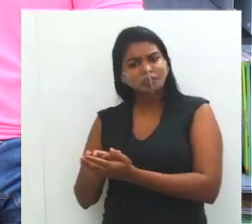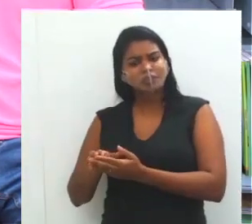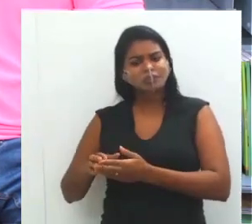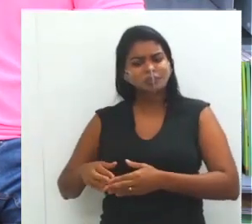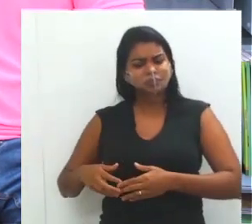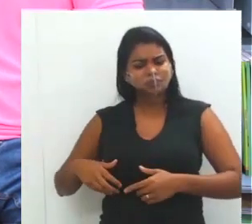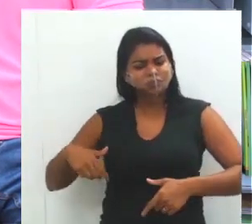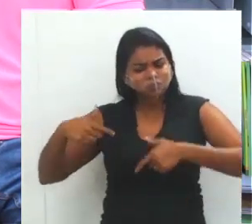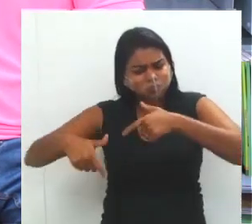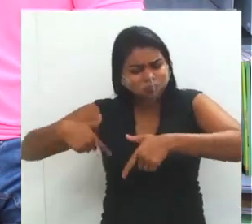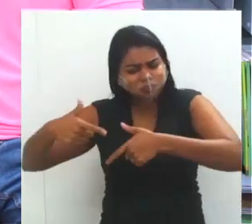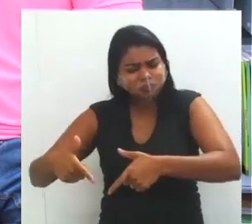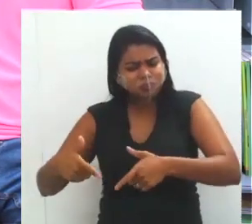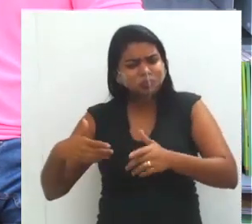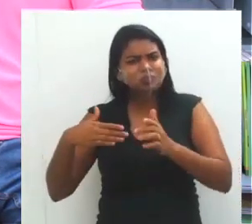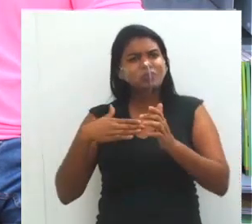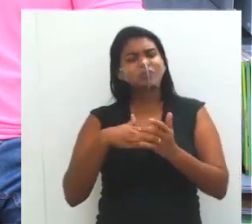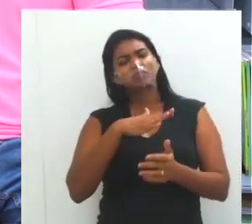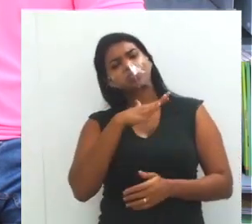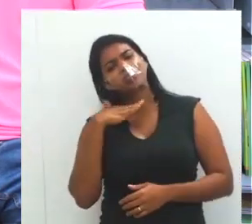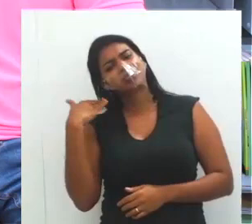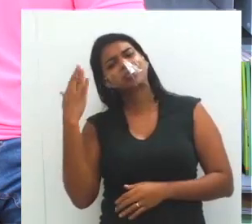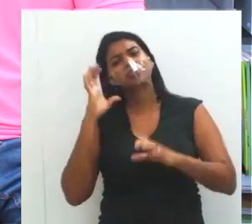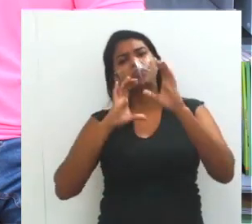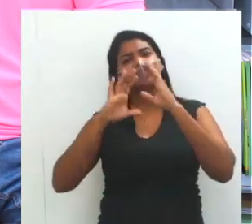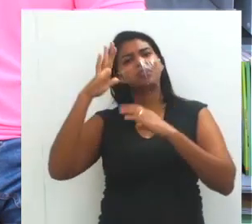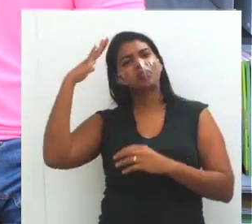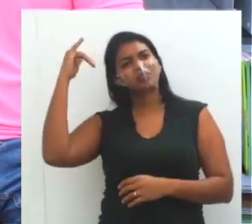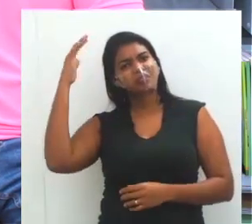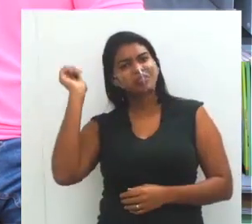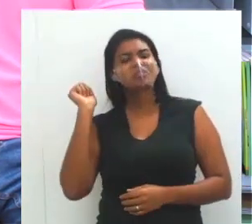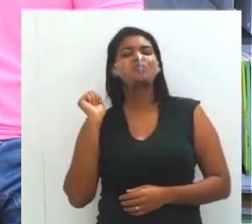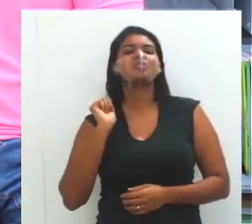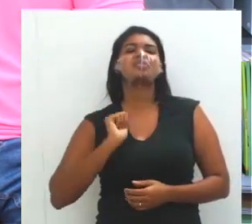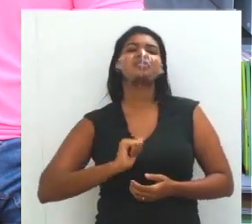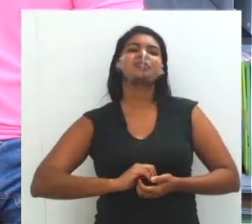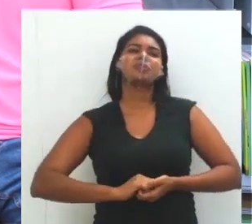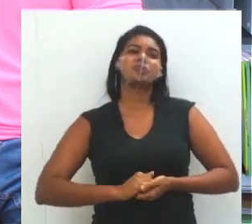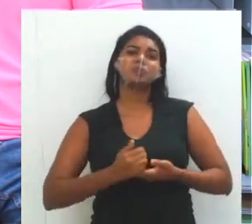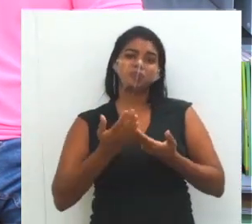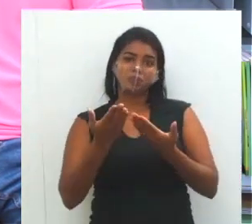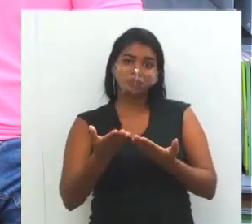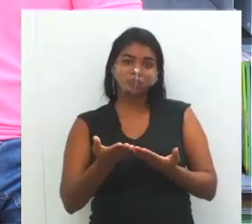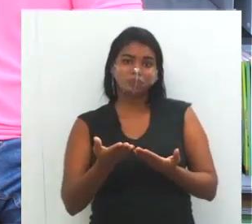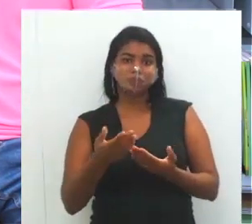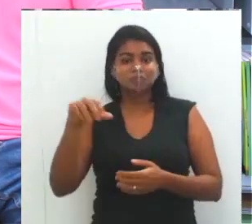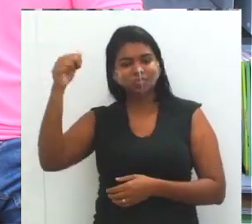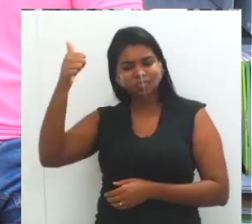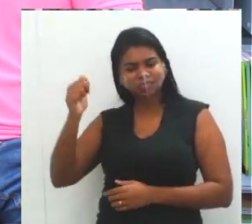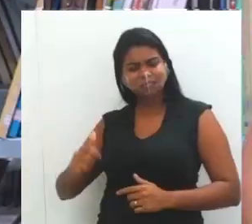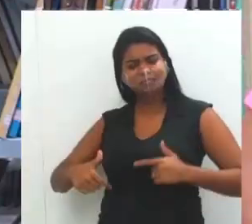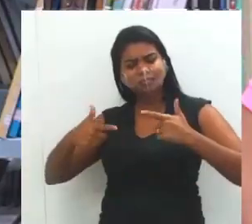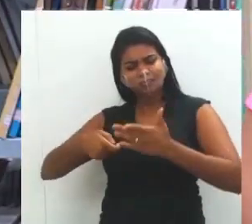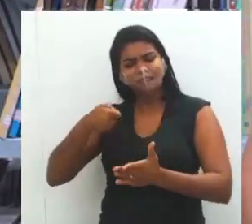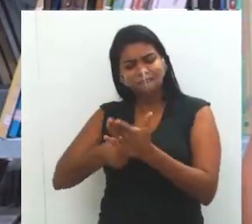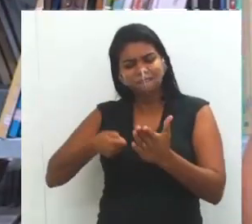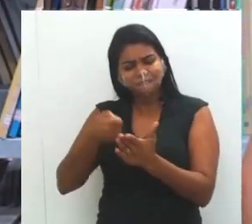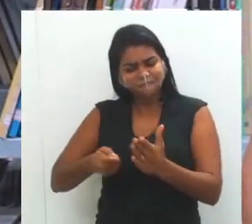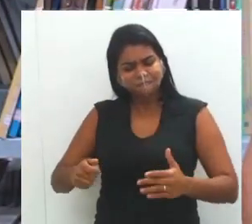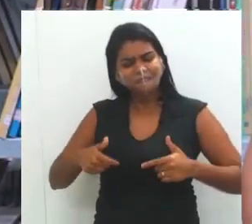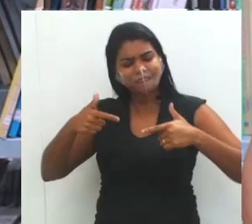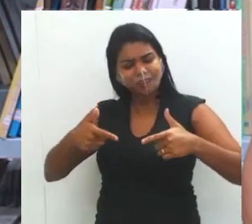Fiel até a sua morte, cantando o sucesso, o teor do Nordeste. Veja que essa luta de